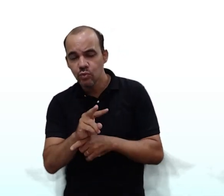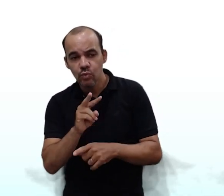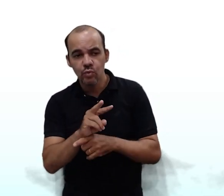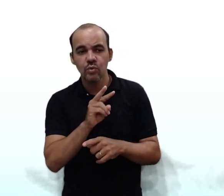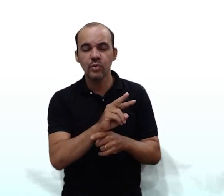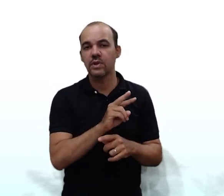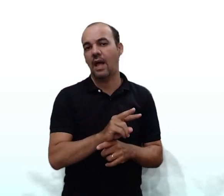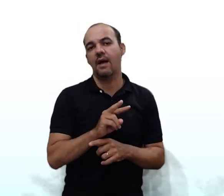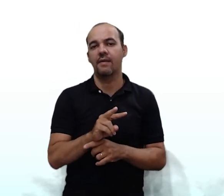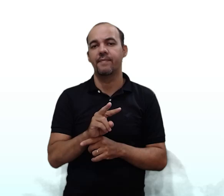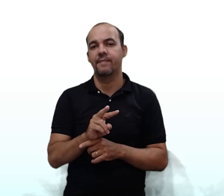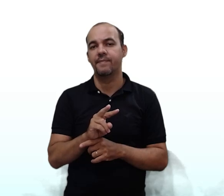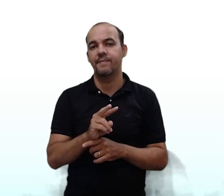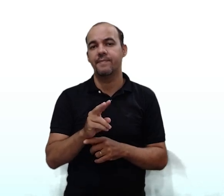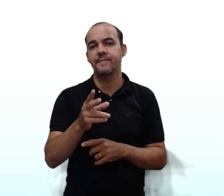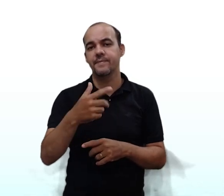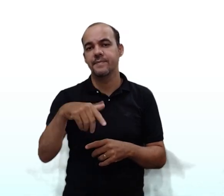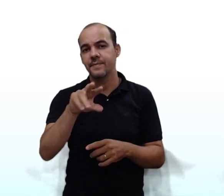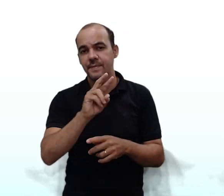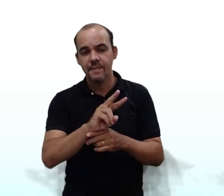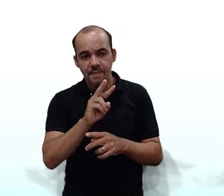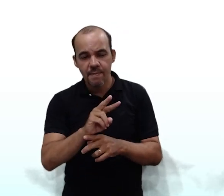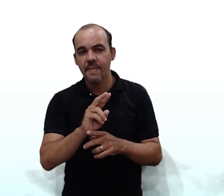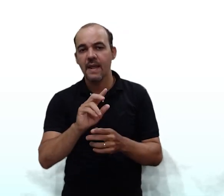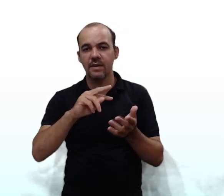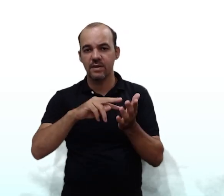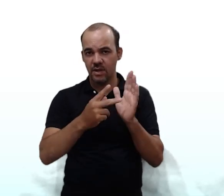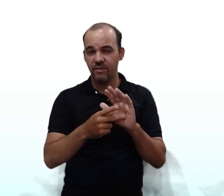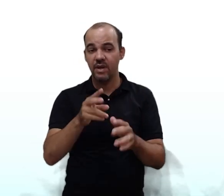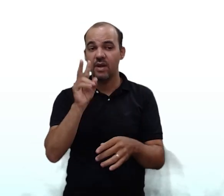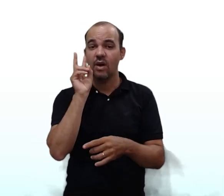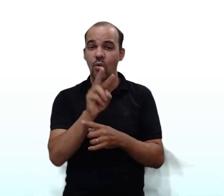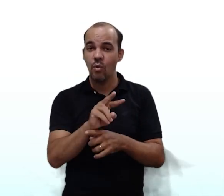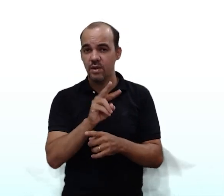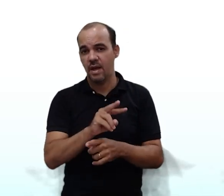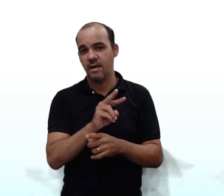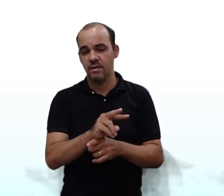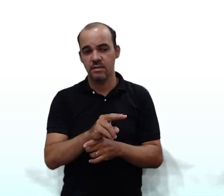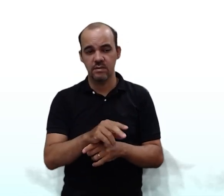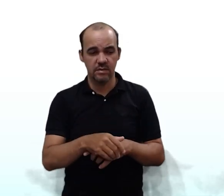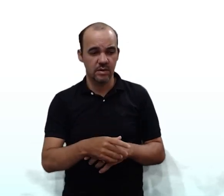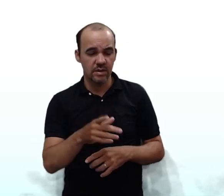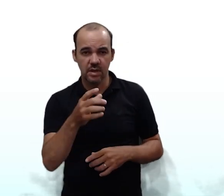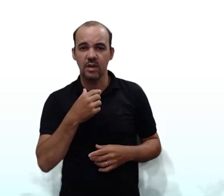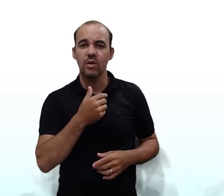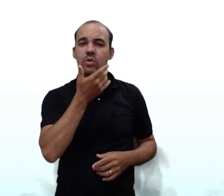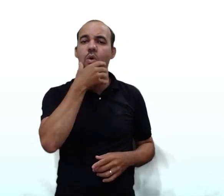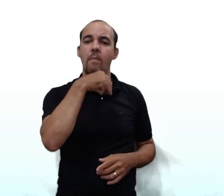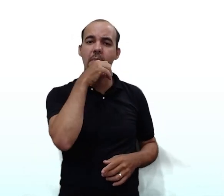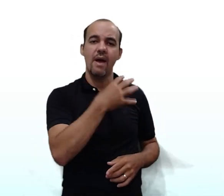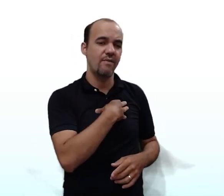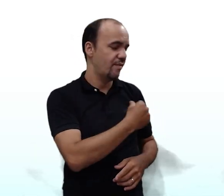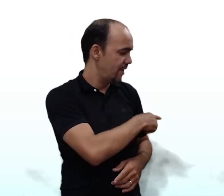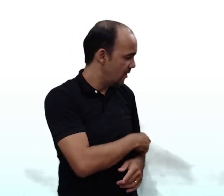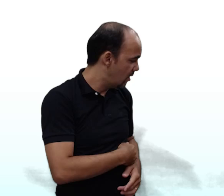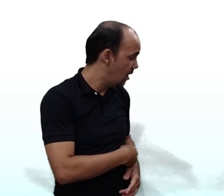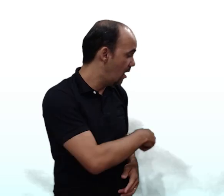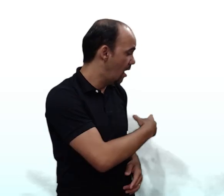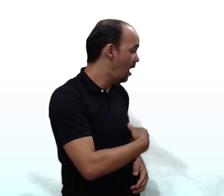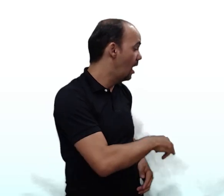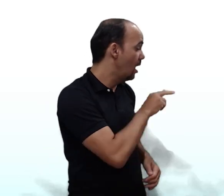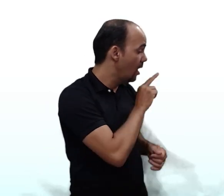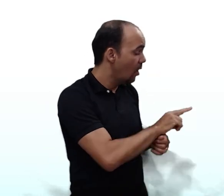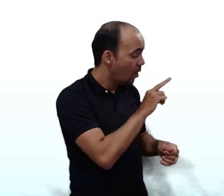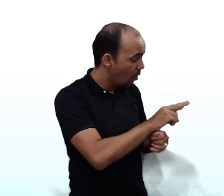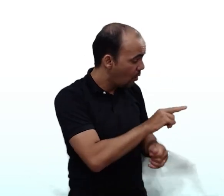vigiar. Então, se eu sou pai, por exemplo, tá? E aí eu tô saindo de casa e digo pro irmão mais velho, ó, tô precisando sair, por